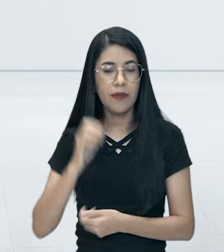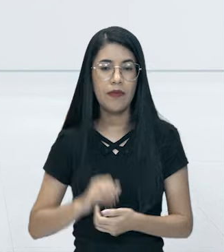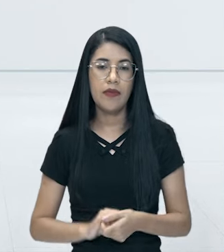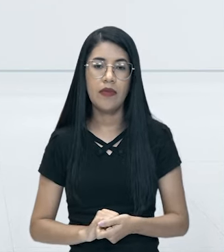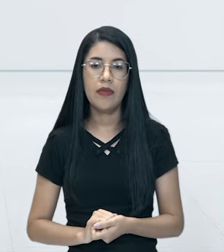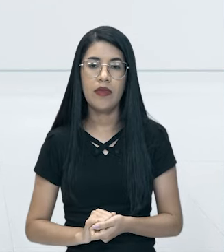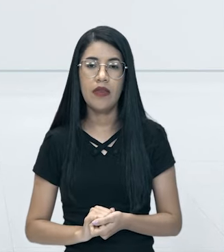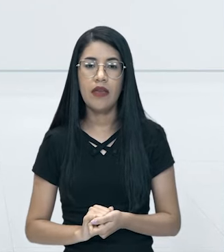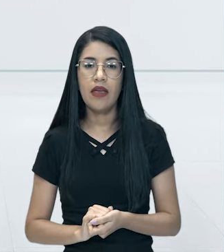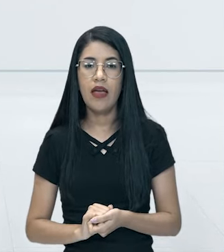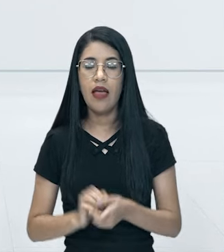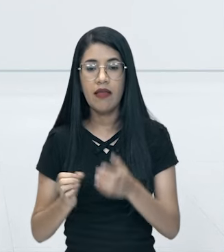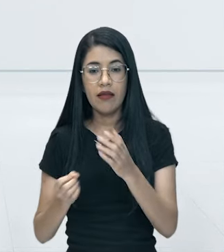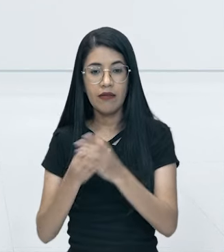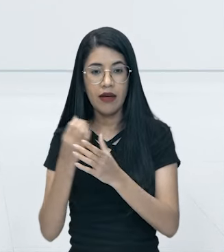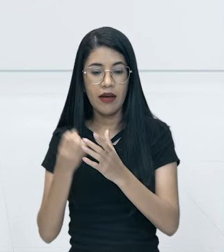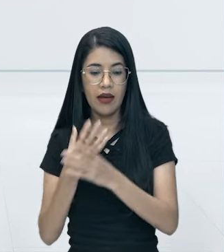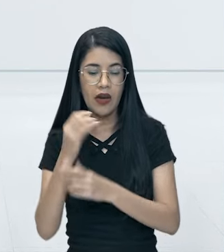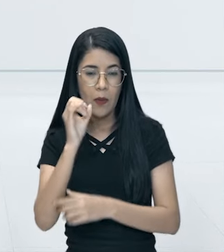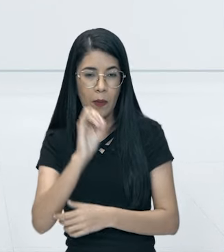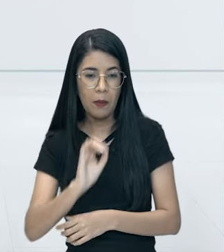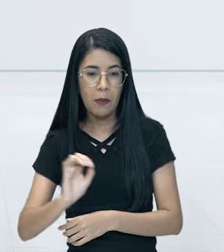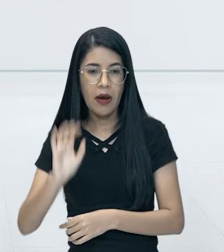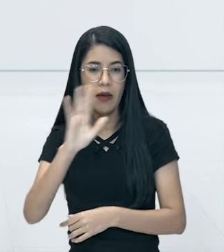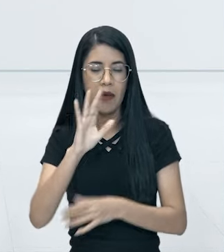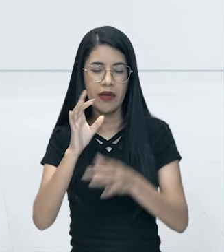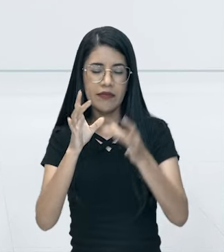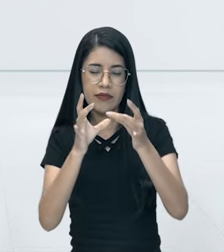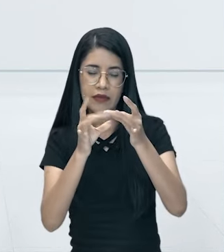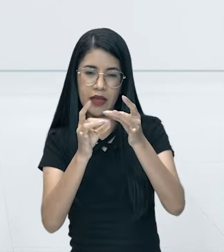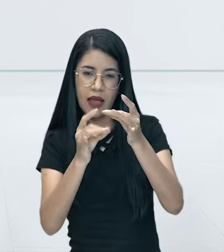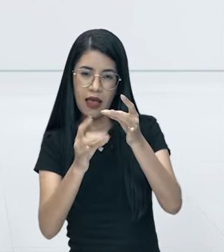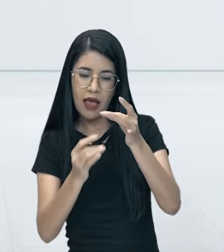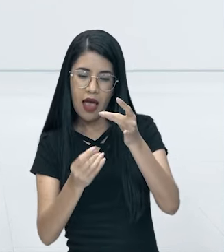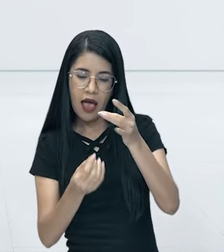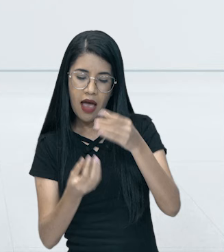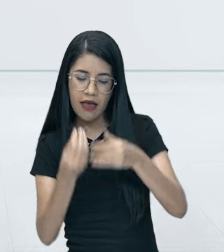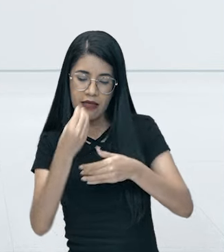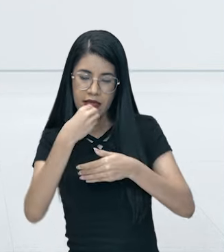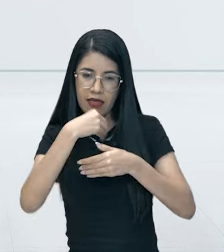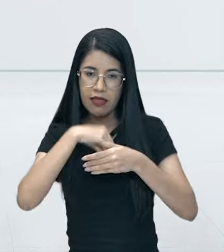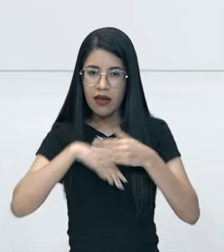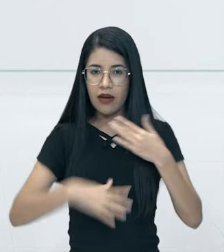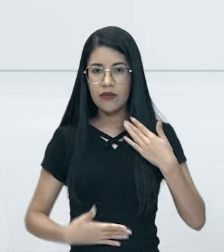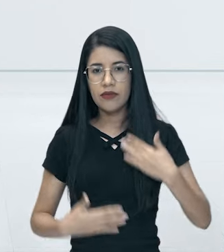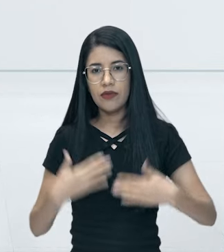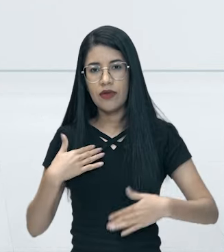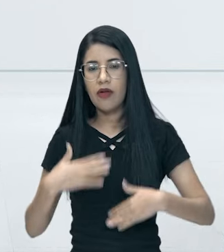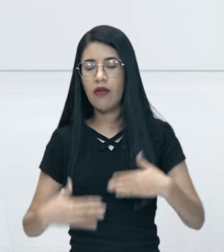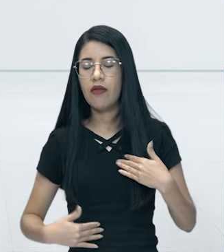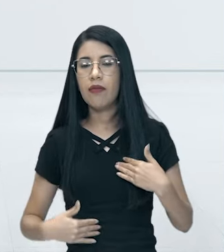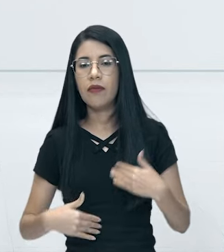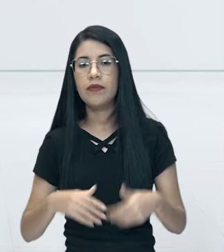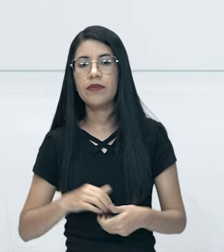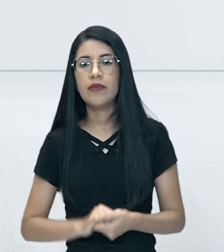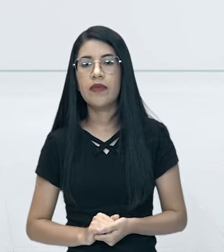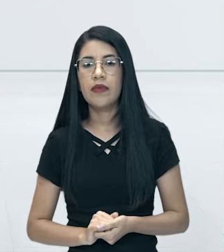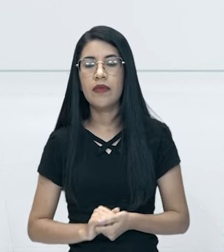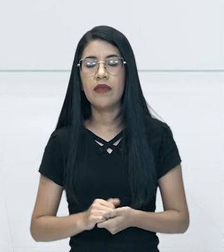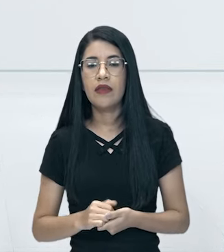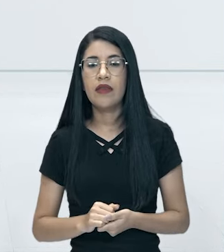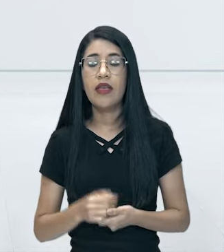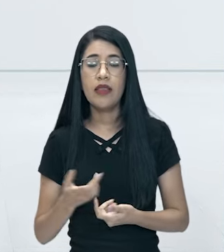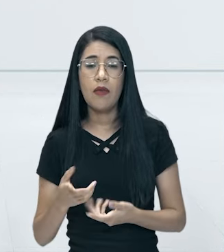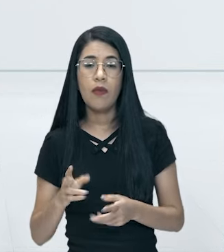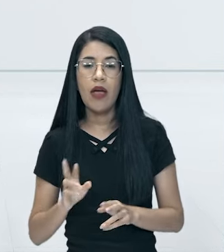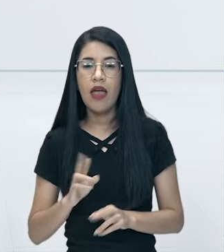gerar imagem detalhada no interior do corpo. Graças a quem? A ressonância